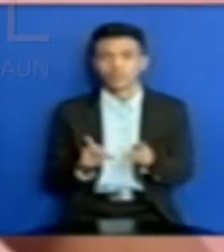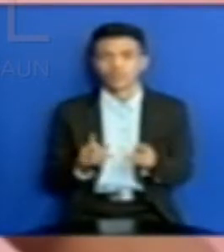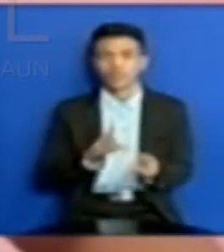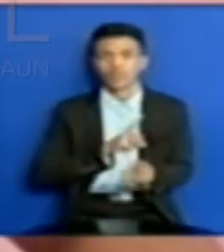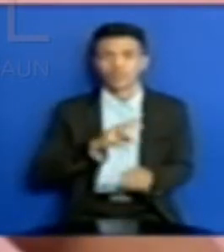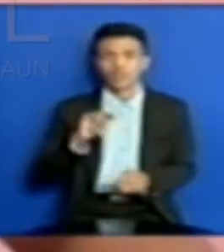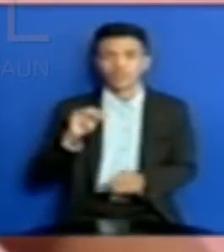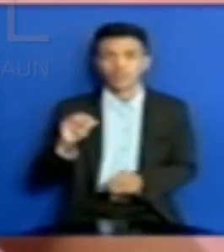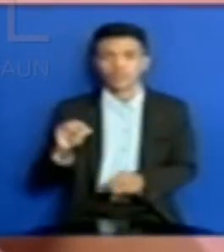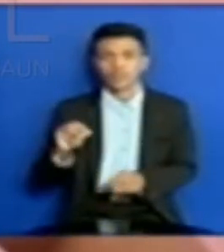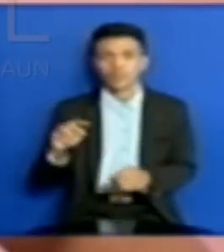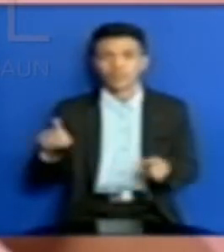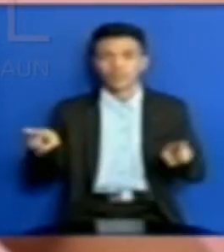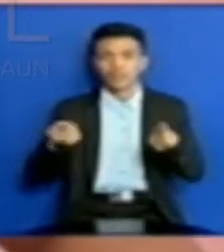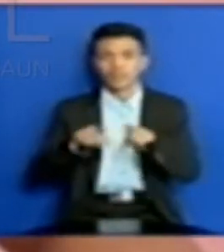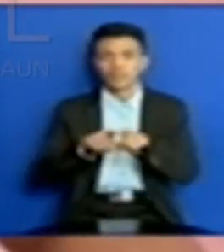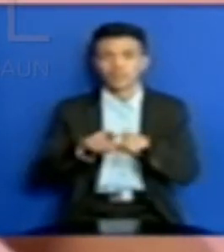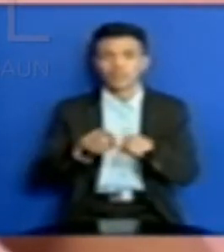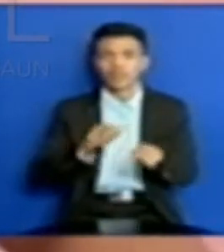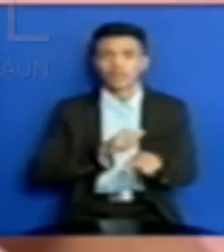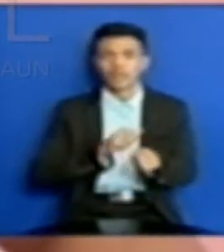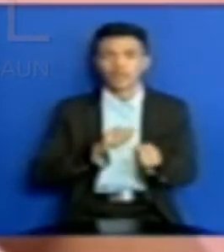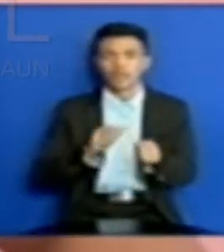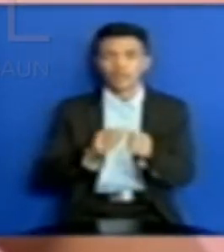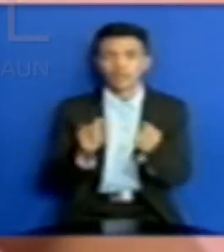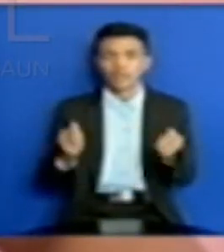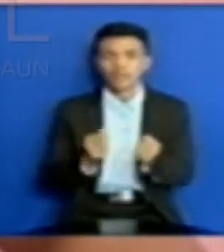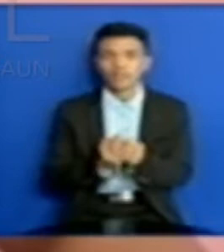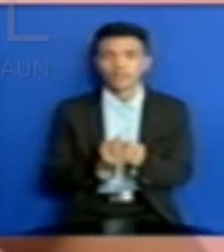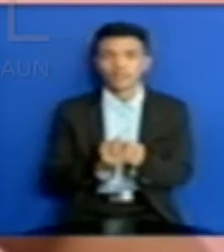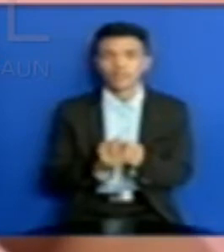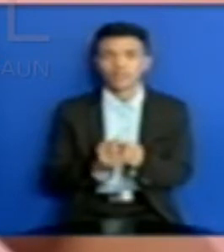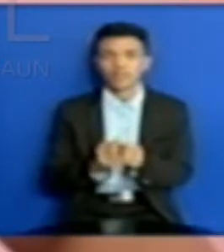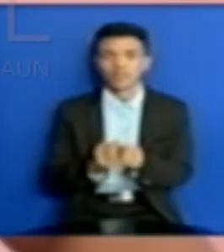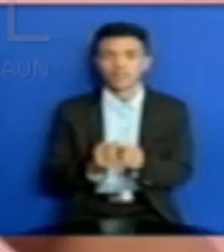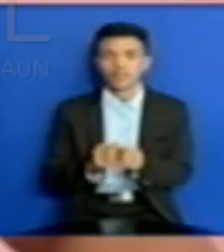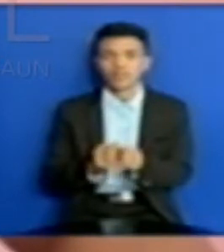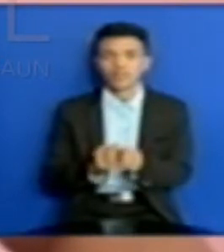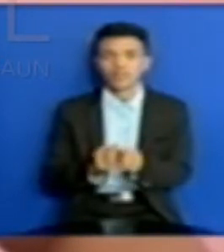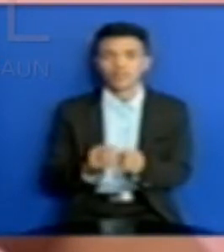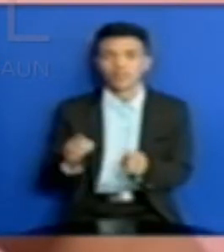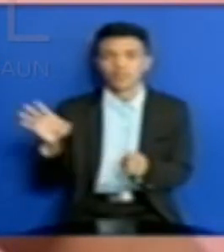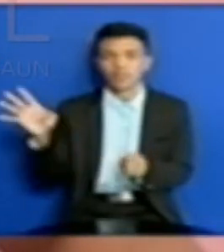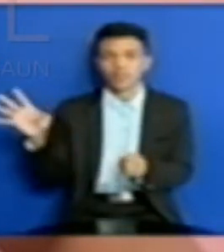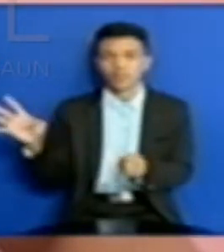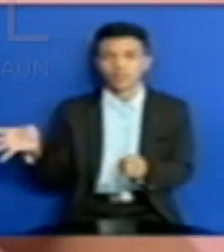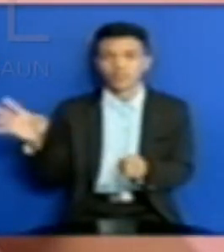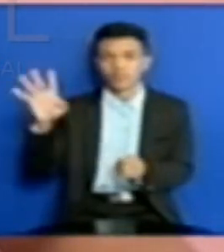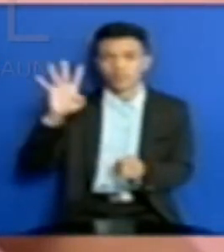Lauten, maka aldeia Soikili, dadão tama ona iha pacote 44, nebre dadão tenderização hotu